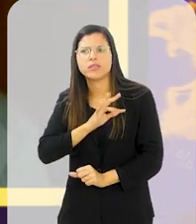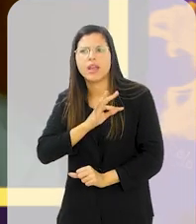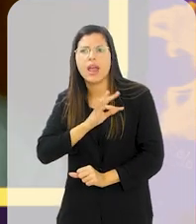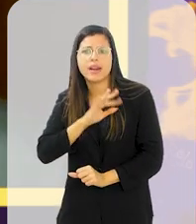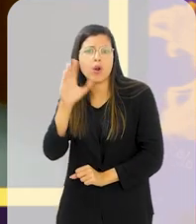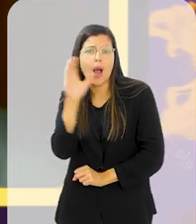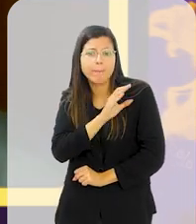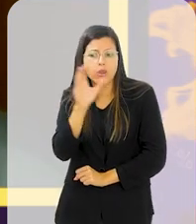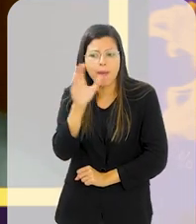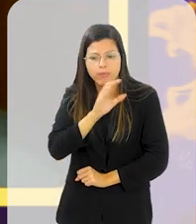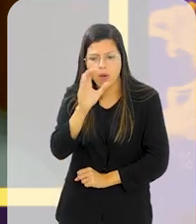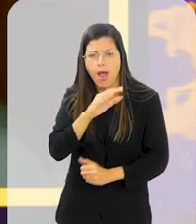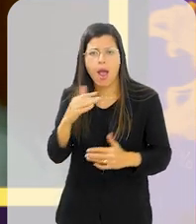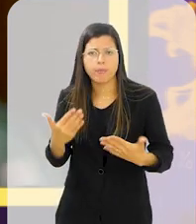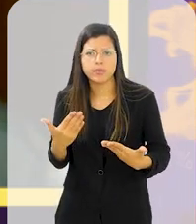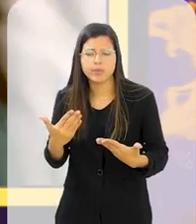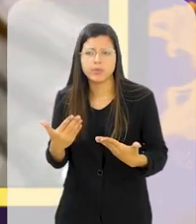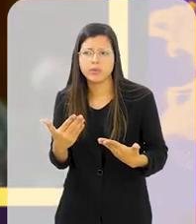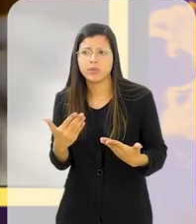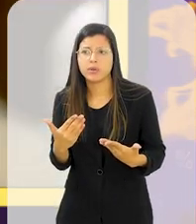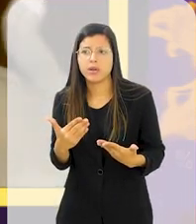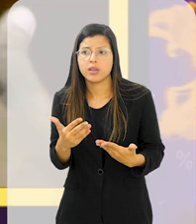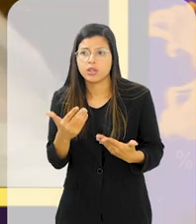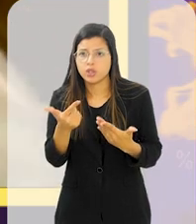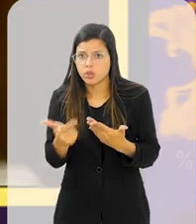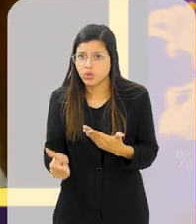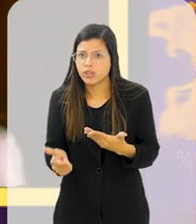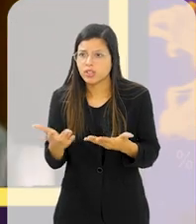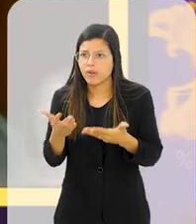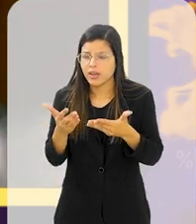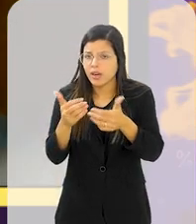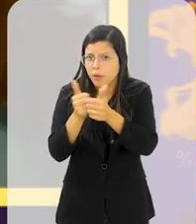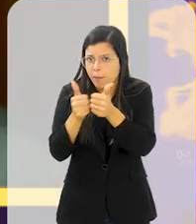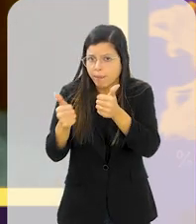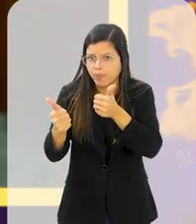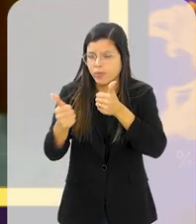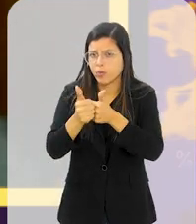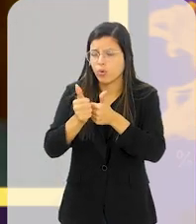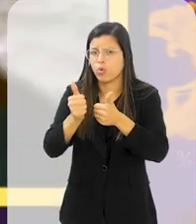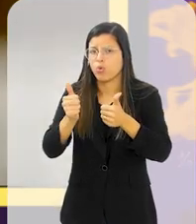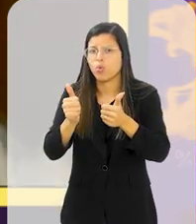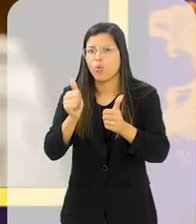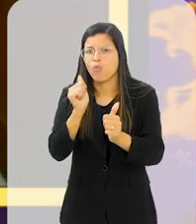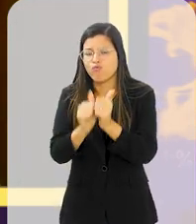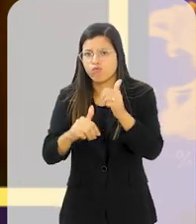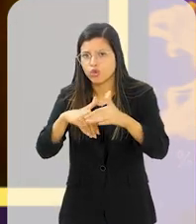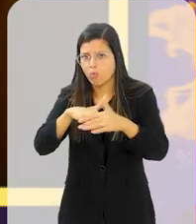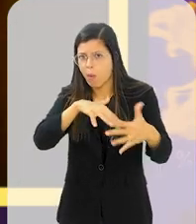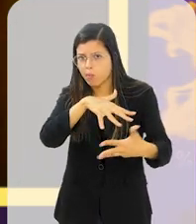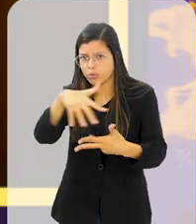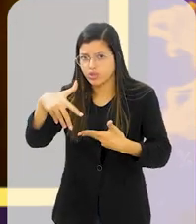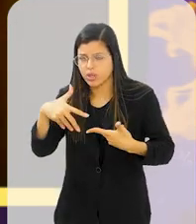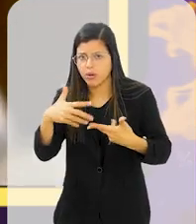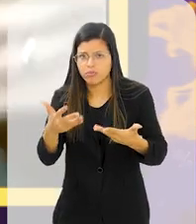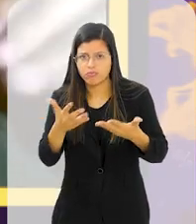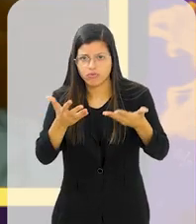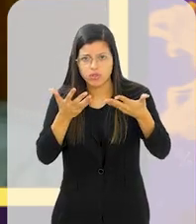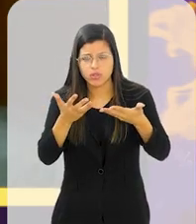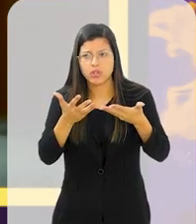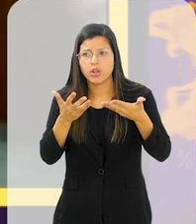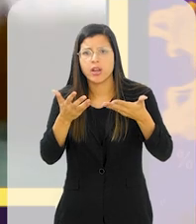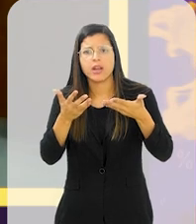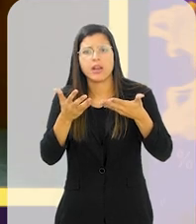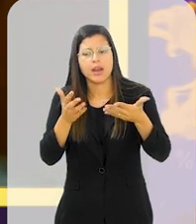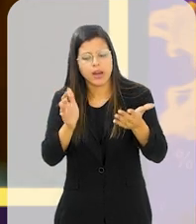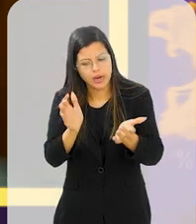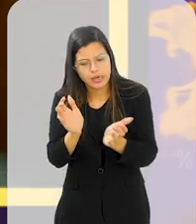quem ajusta o amortecedor do carro. E aí a gente vai querer de novo um protagonismo no futebol mundial. A gente quer que a seleção volte a ser ponto de